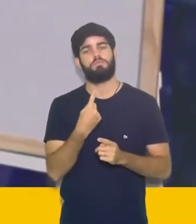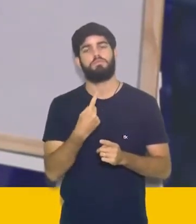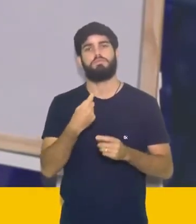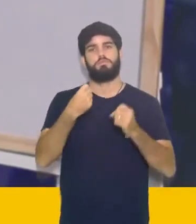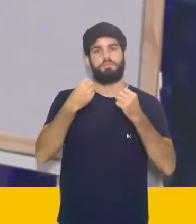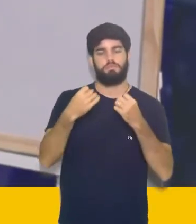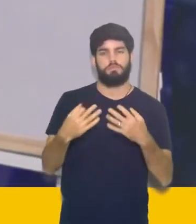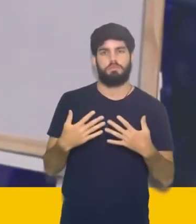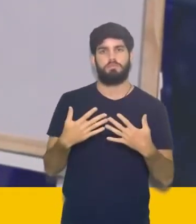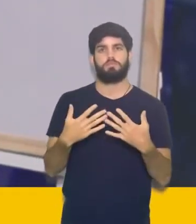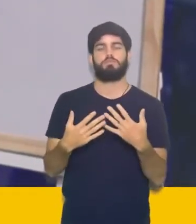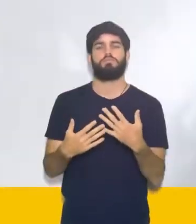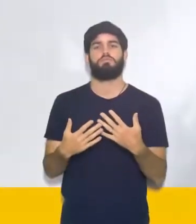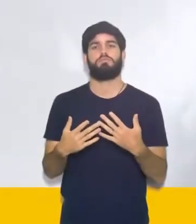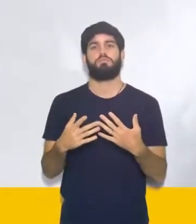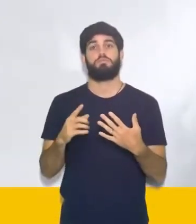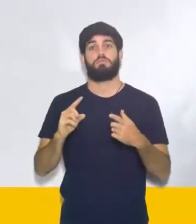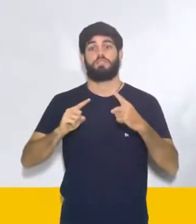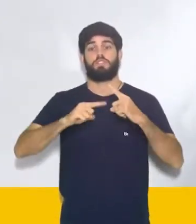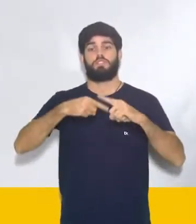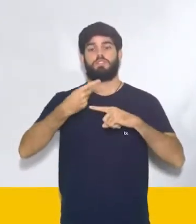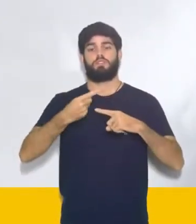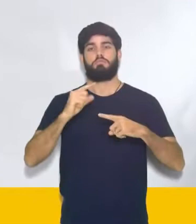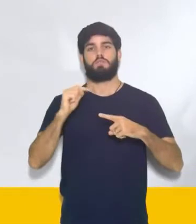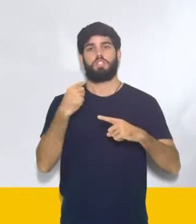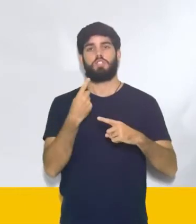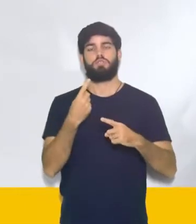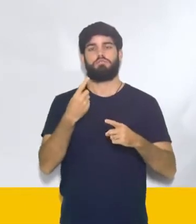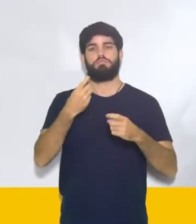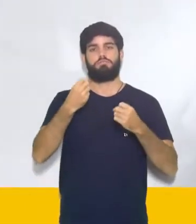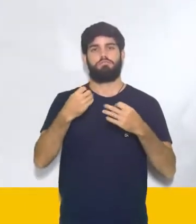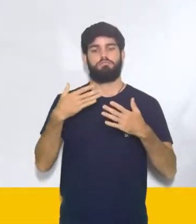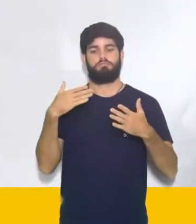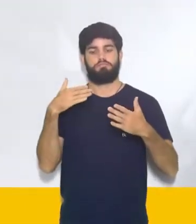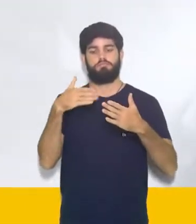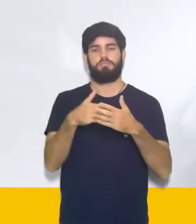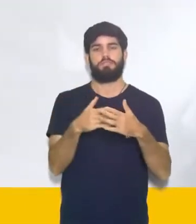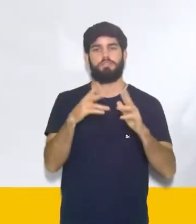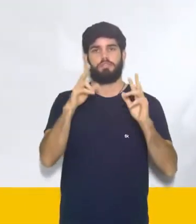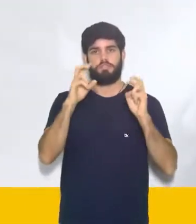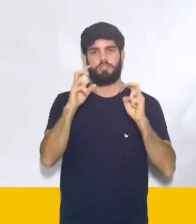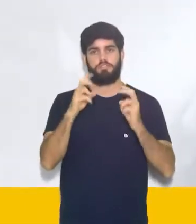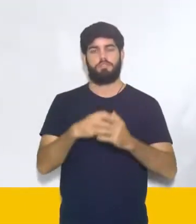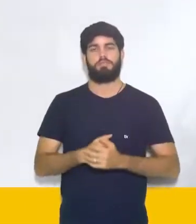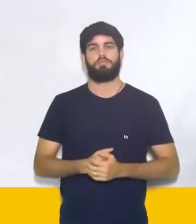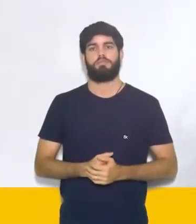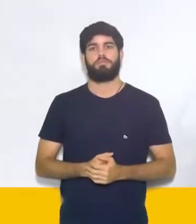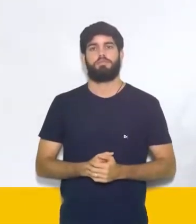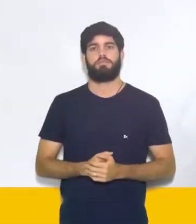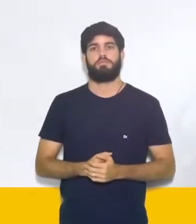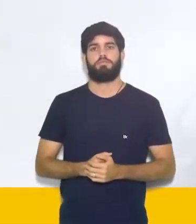lembrar. Depois nós falamos em delimitar o tema,